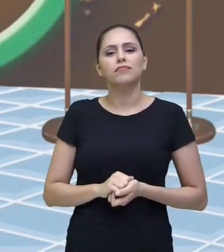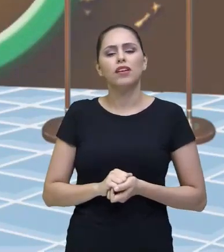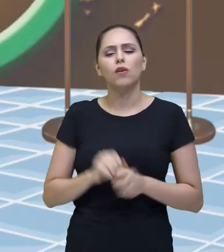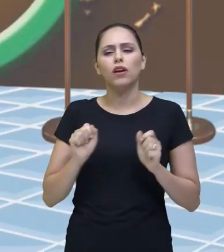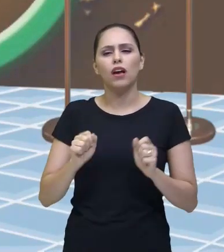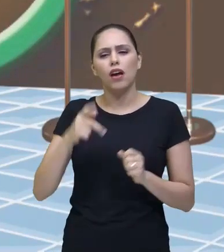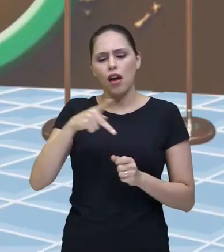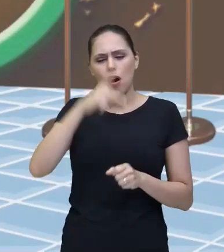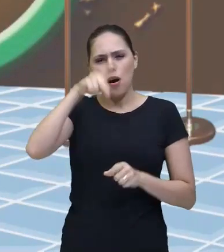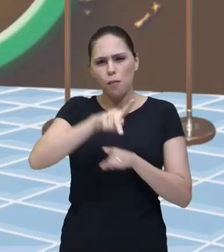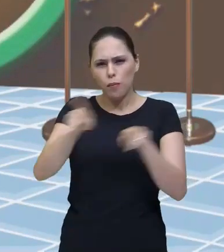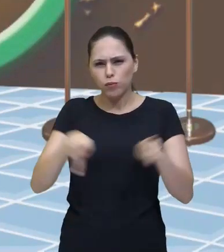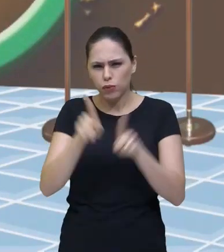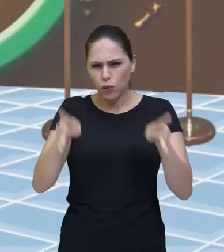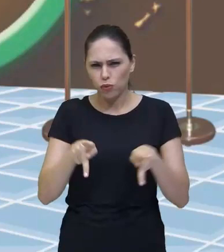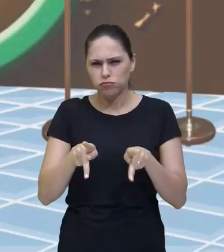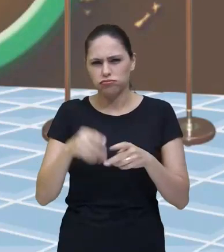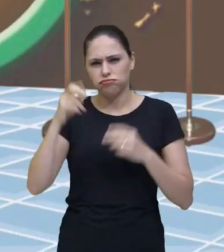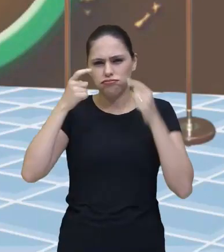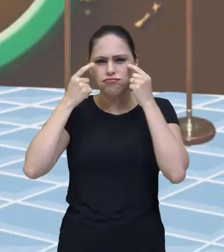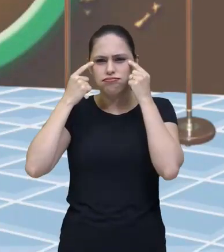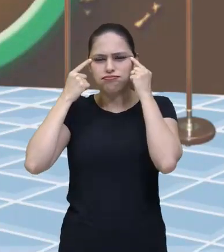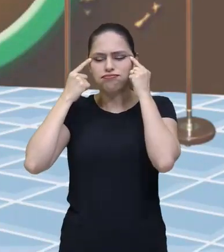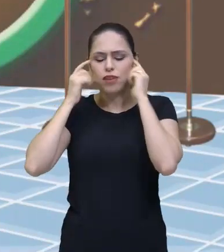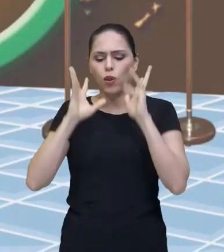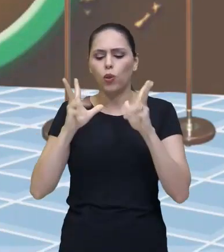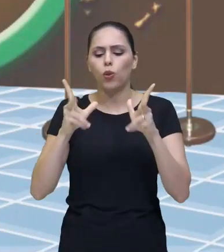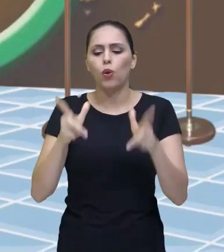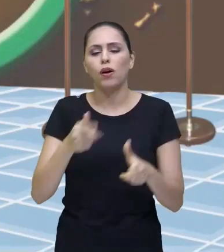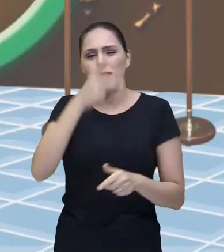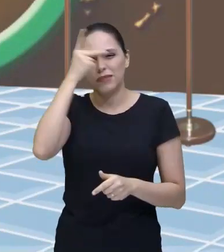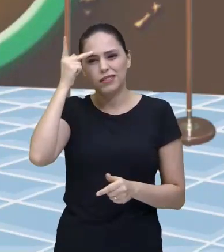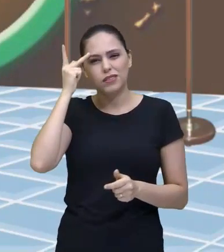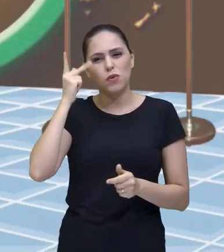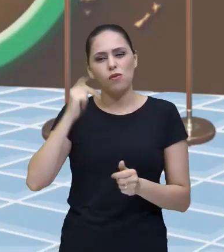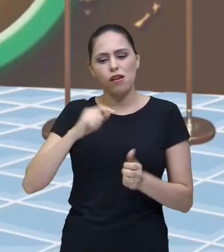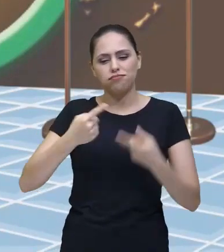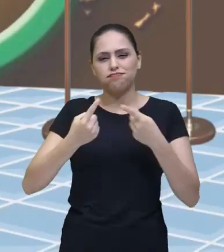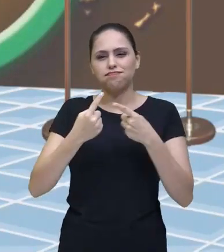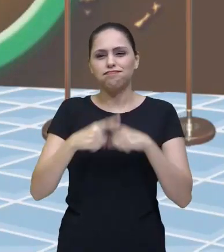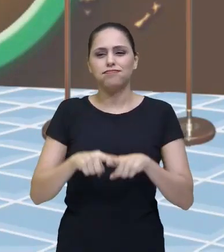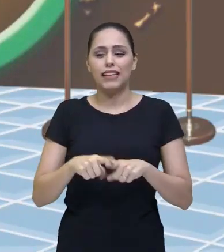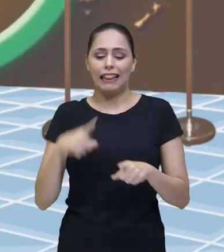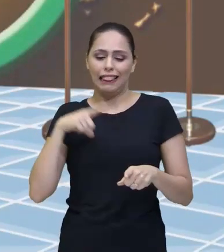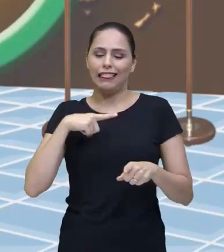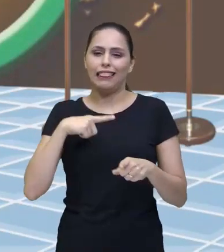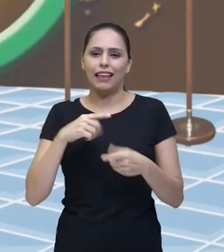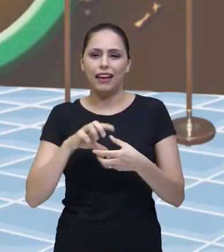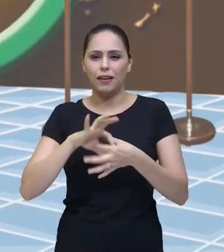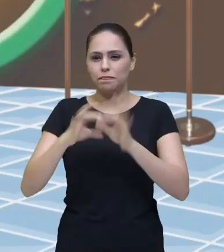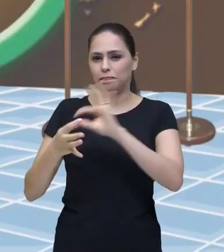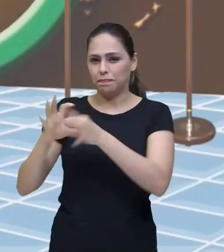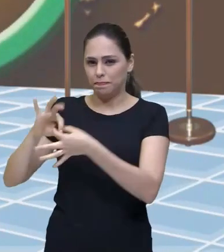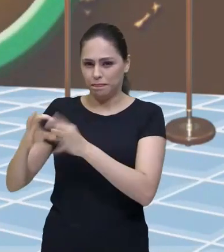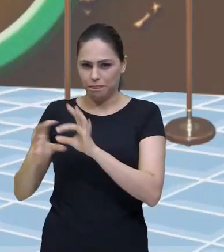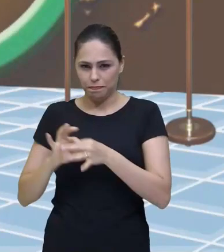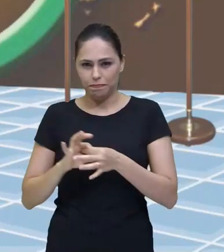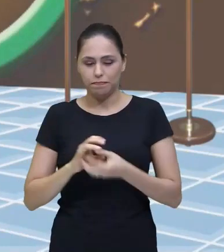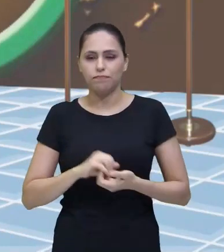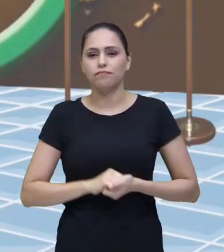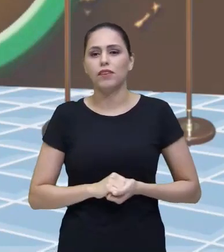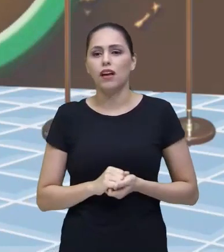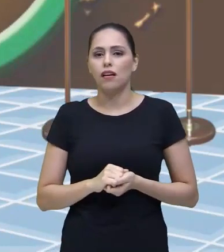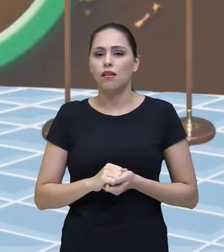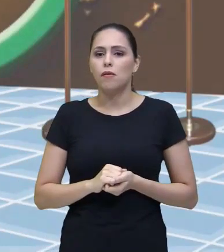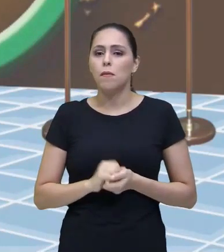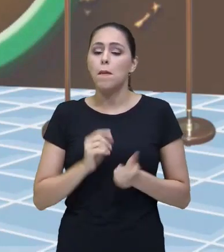japonês e a todos os atletas do Brasil, vamos realizar o nosso Festival Olímpico. Então vamos acender a nossa pira? Ah, eu acho que